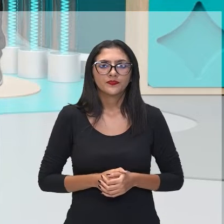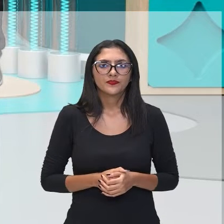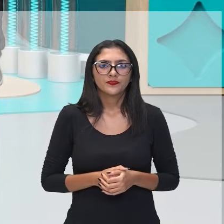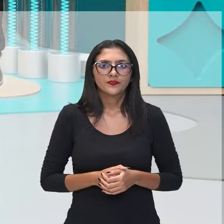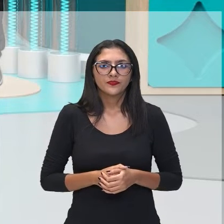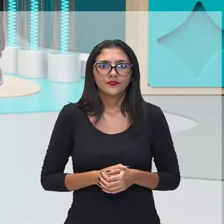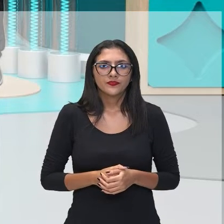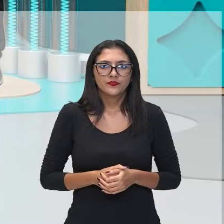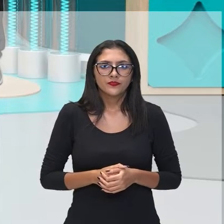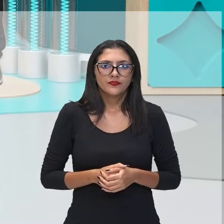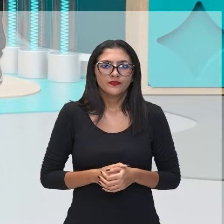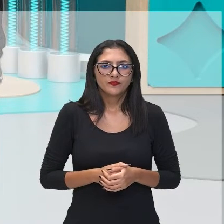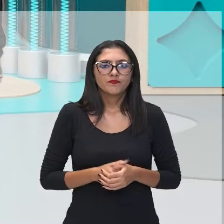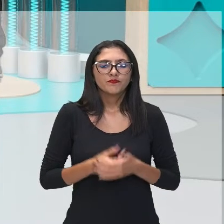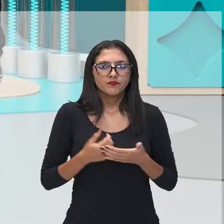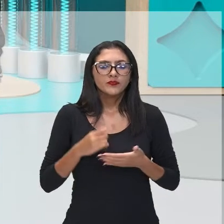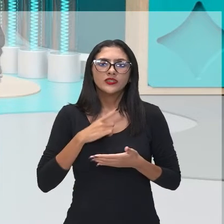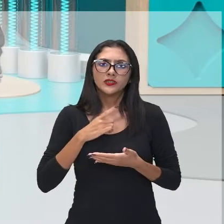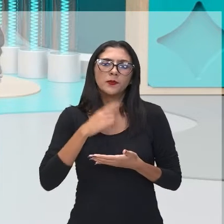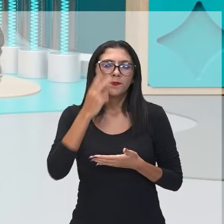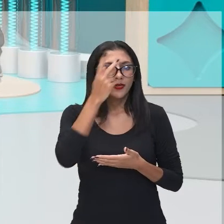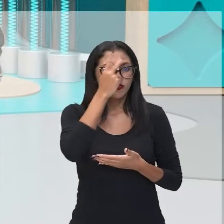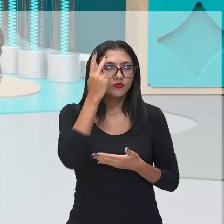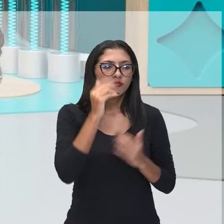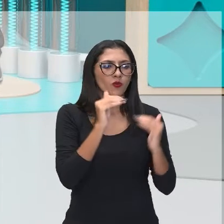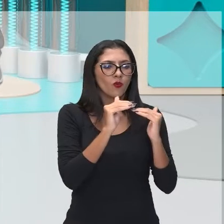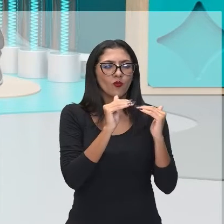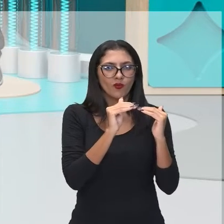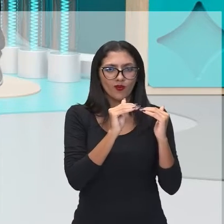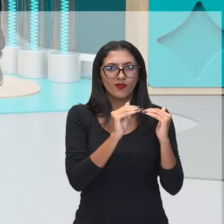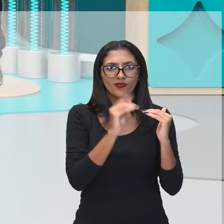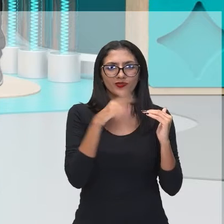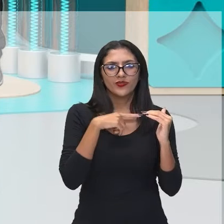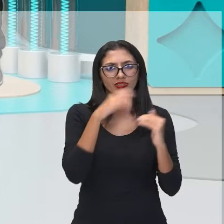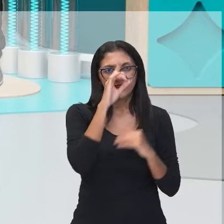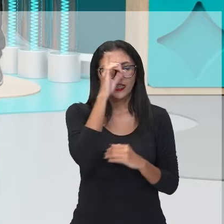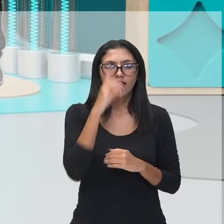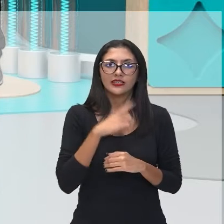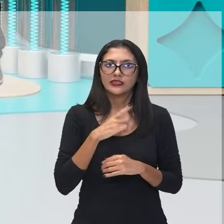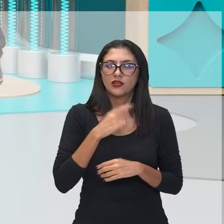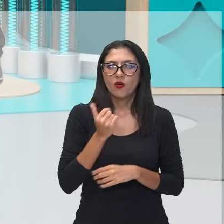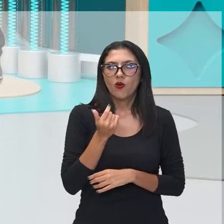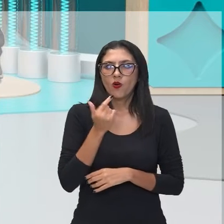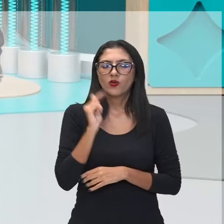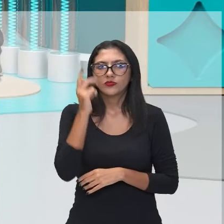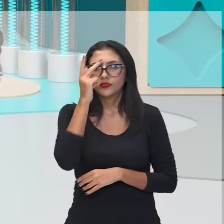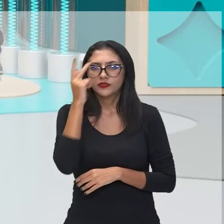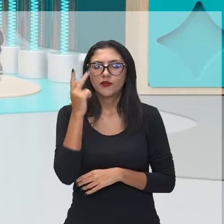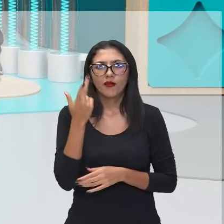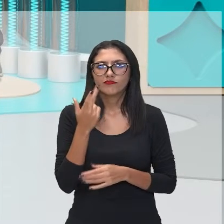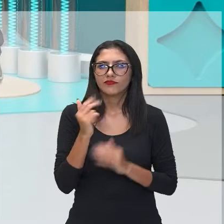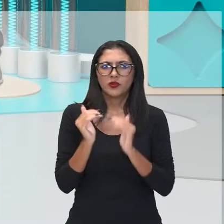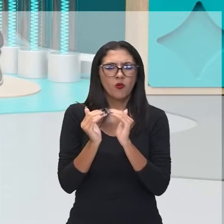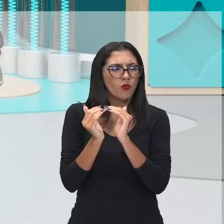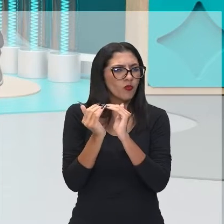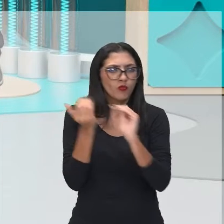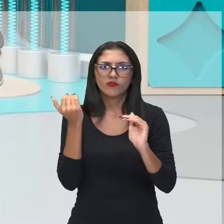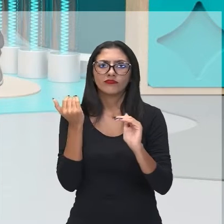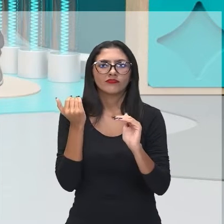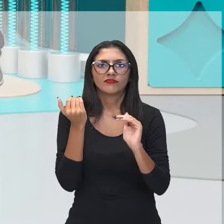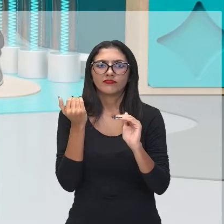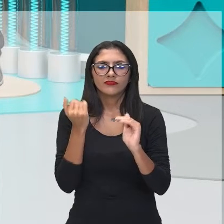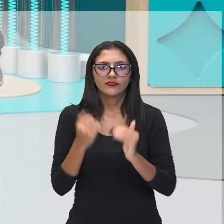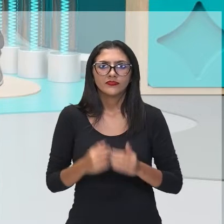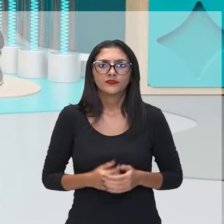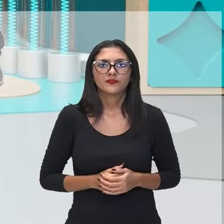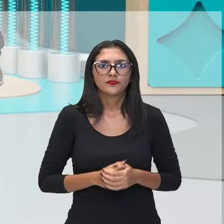Ok? Assim como tem pessoas que concordam com essa ideia, existem pessoas que discordam completamente. E quando